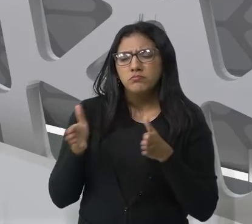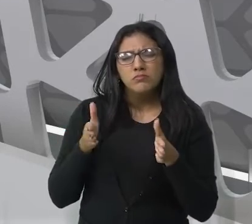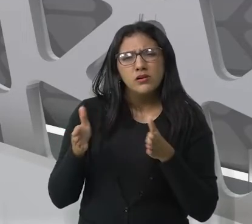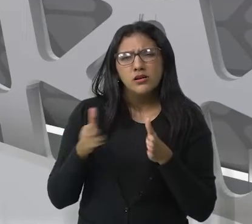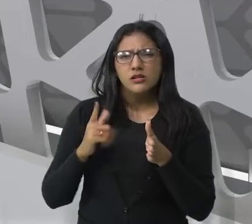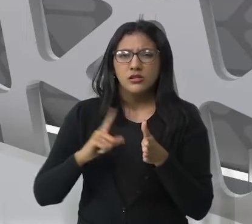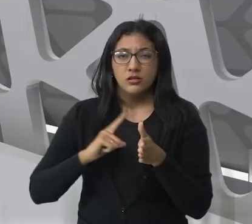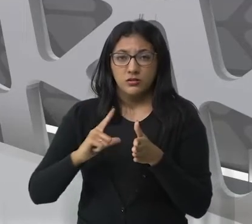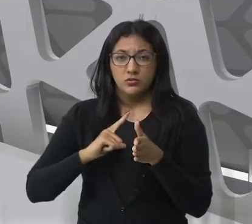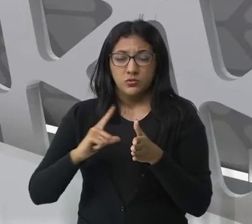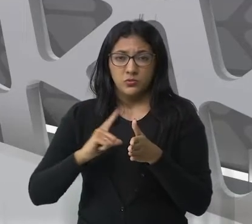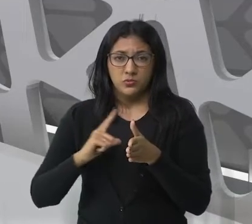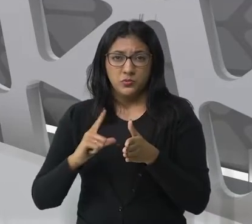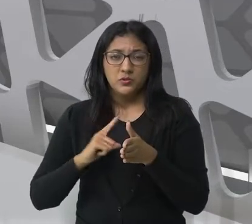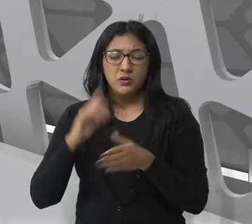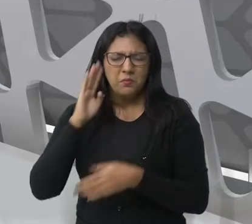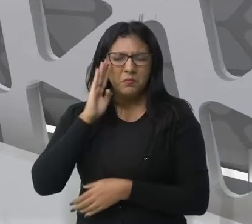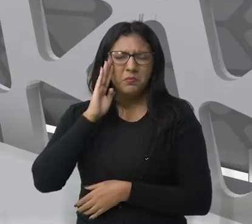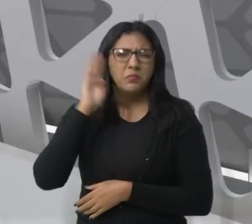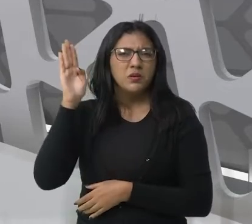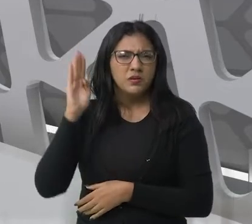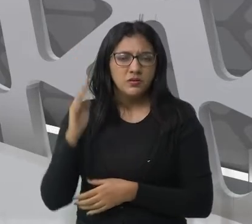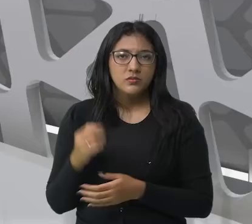ter principalmente o quê?